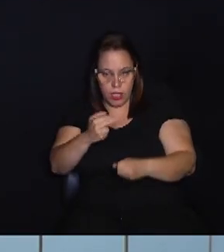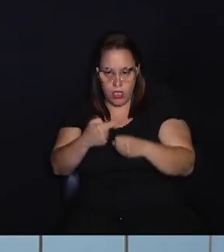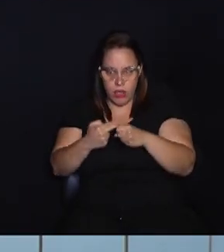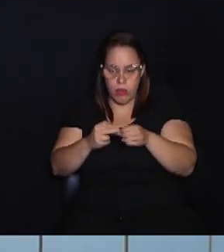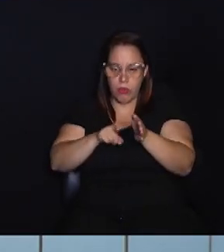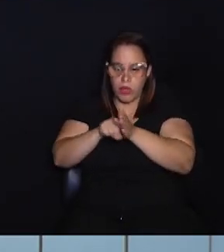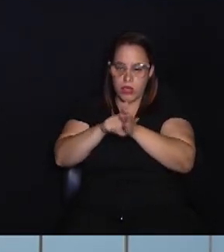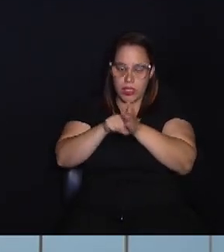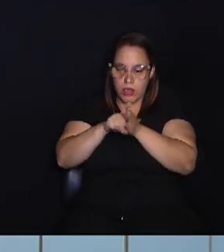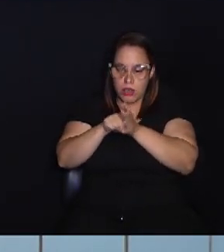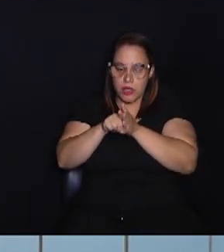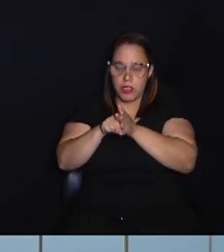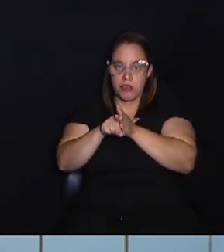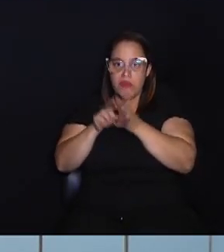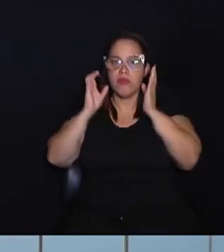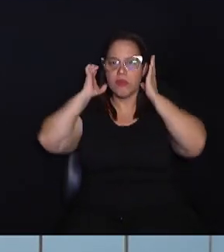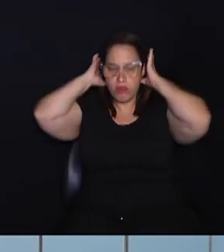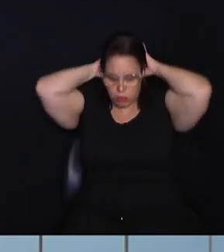pesquisa,